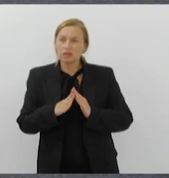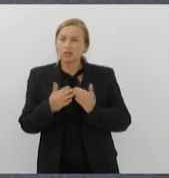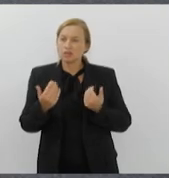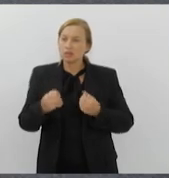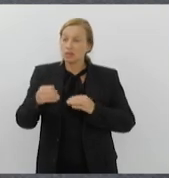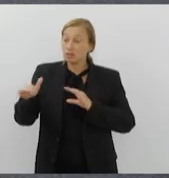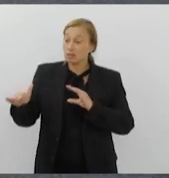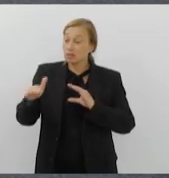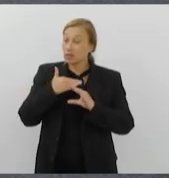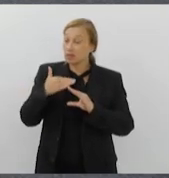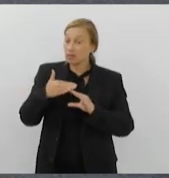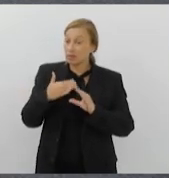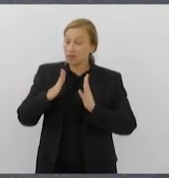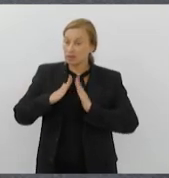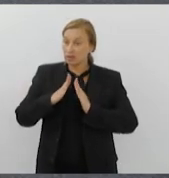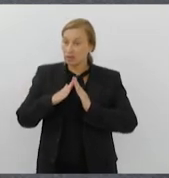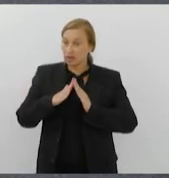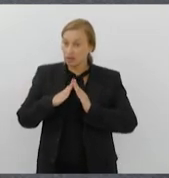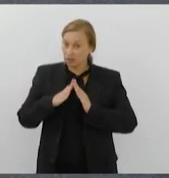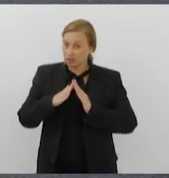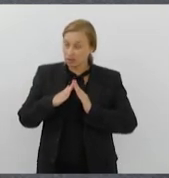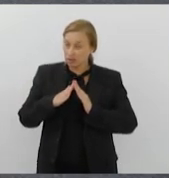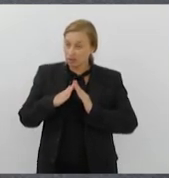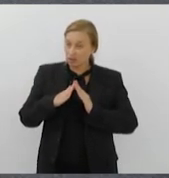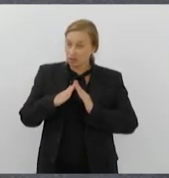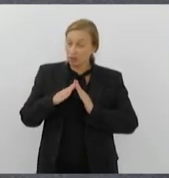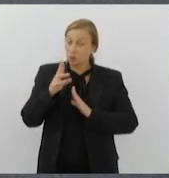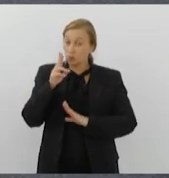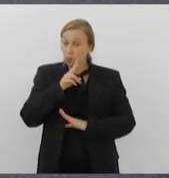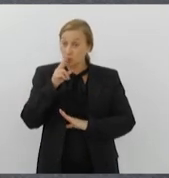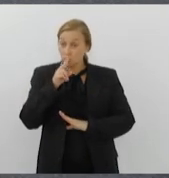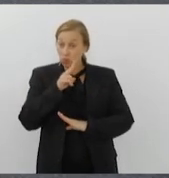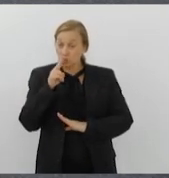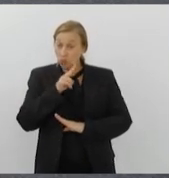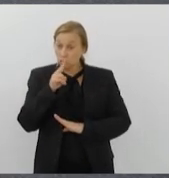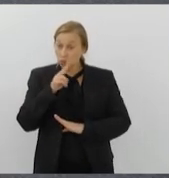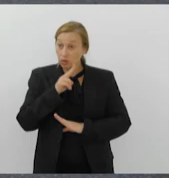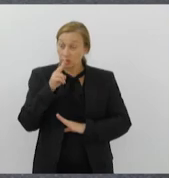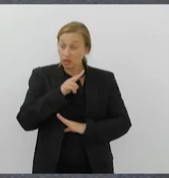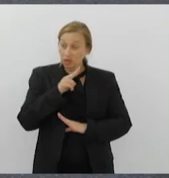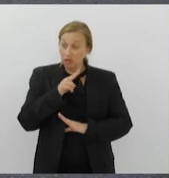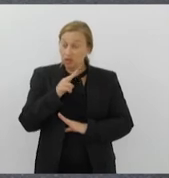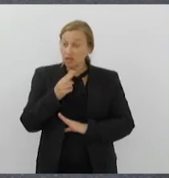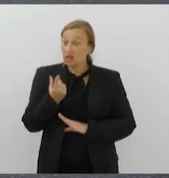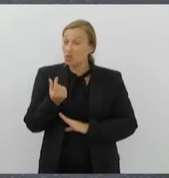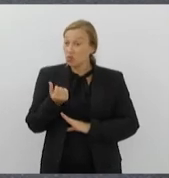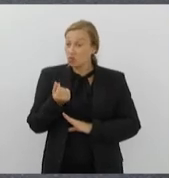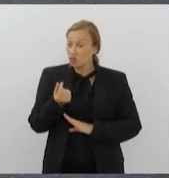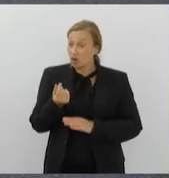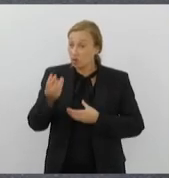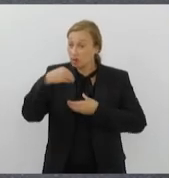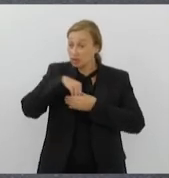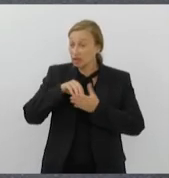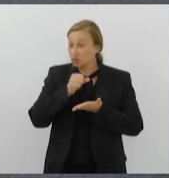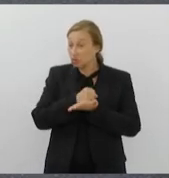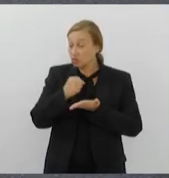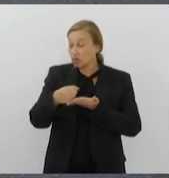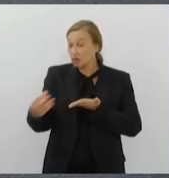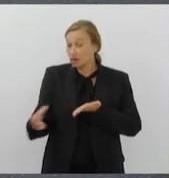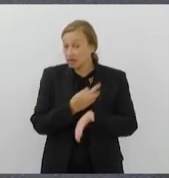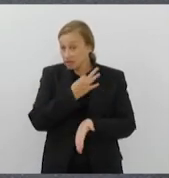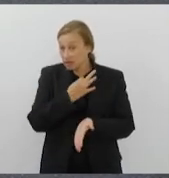para essa casa, de maneira recorrente, se a taxa interna de rentabilidade dos contratos